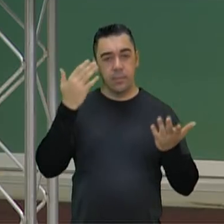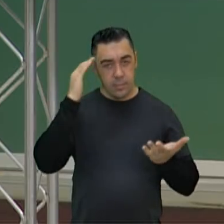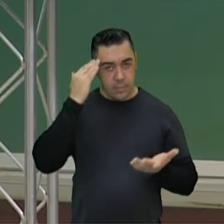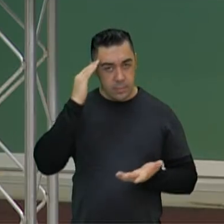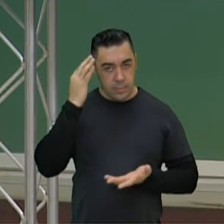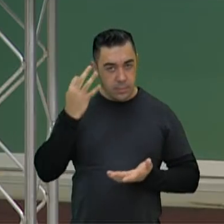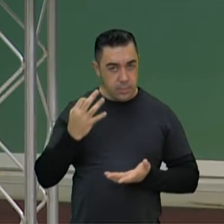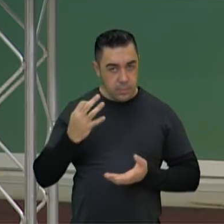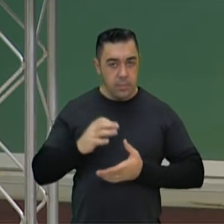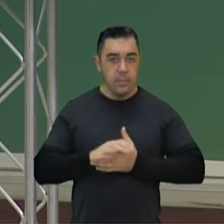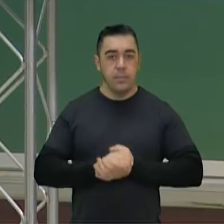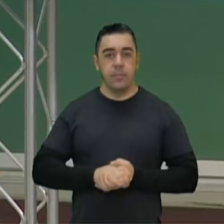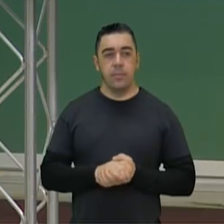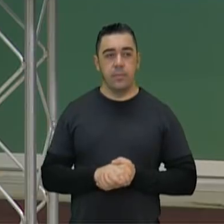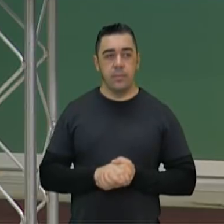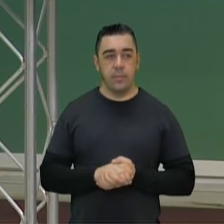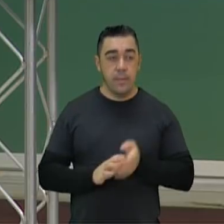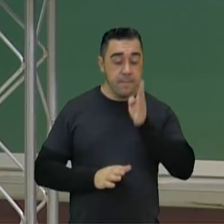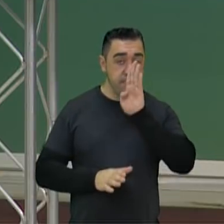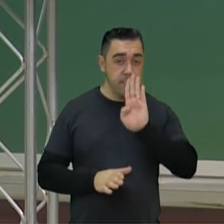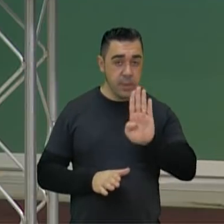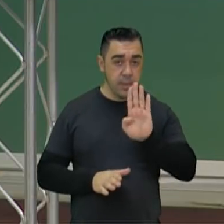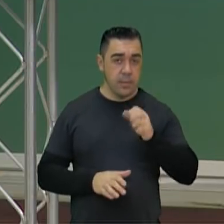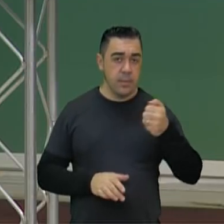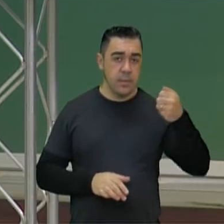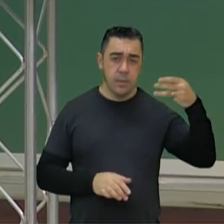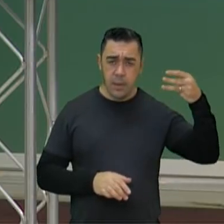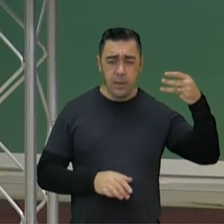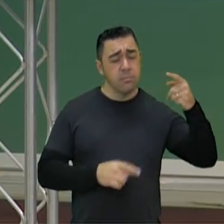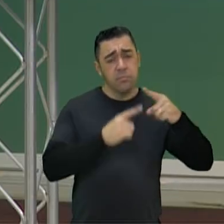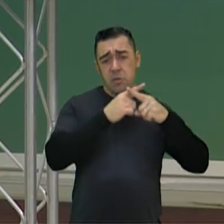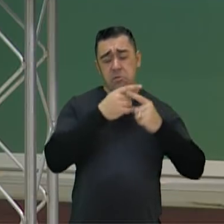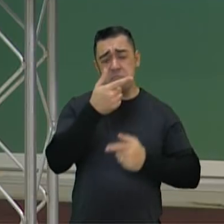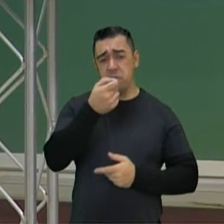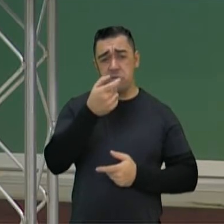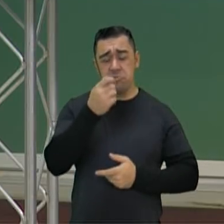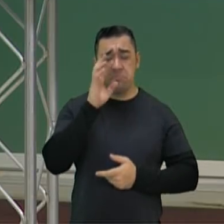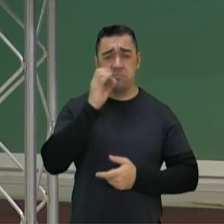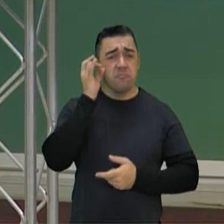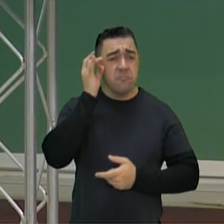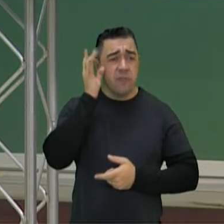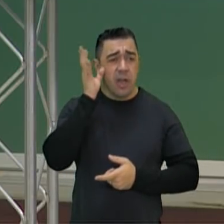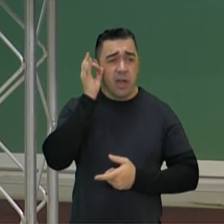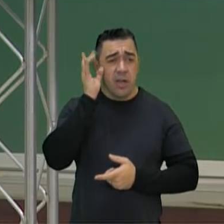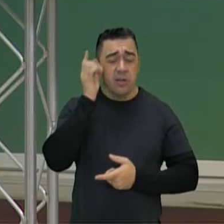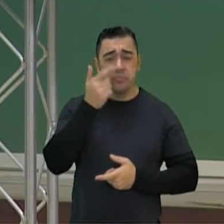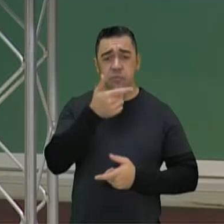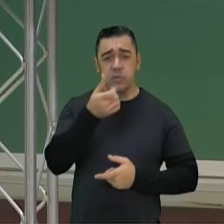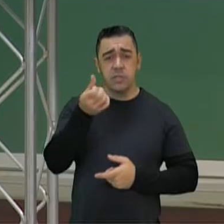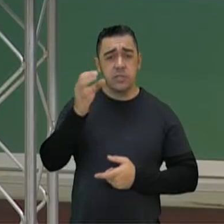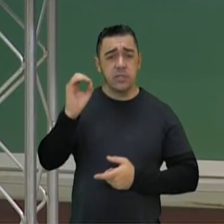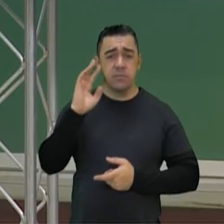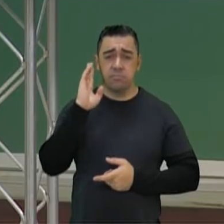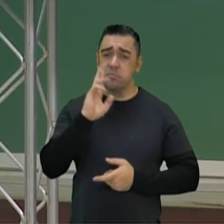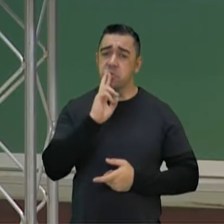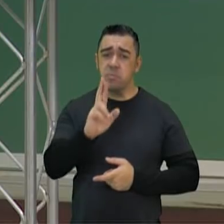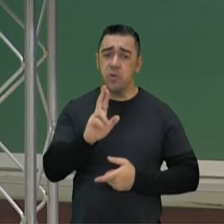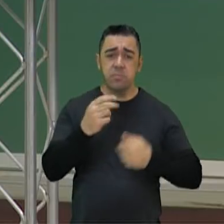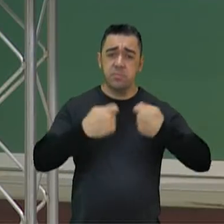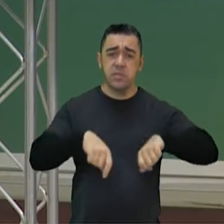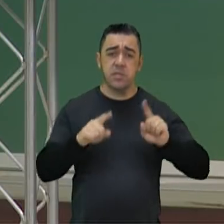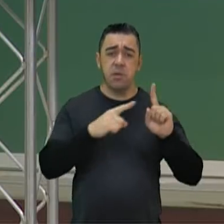primeiro. A letra B, 13 vezes 20 dá 260, o